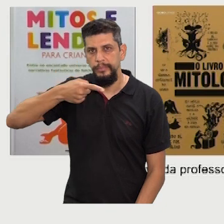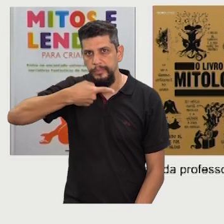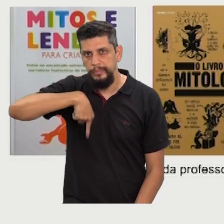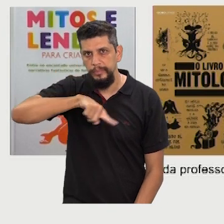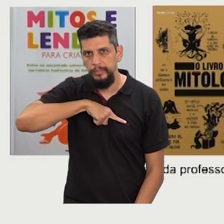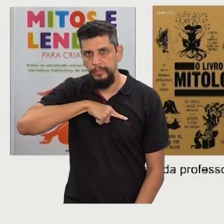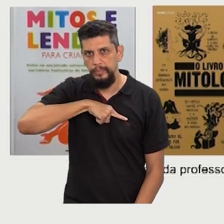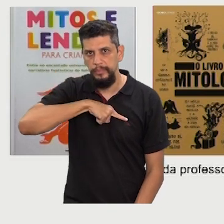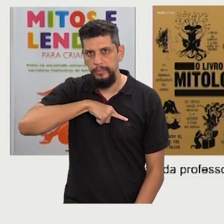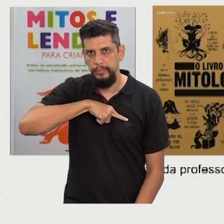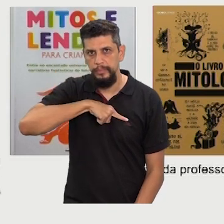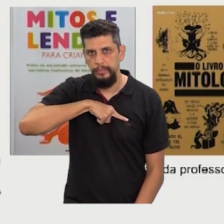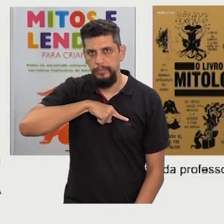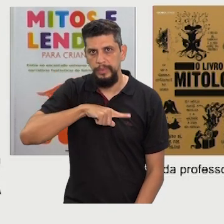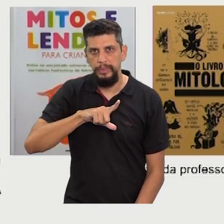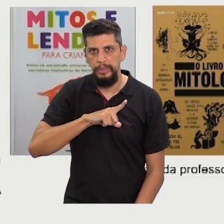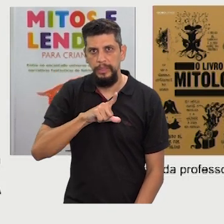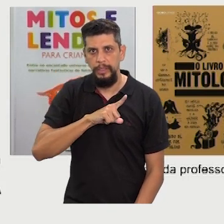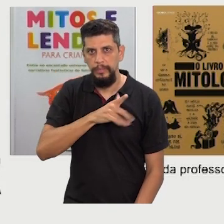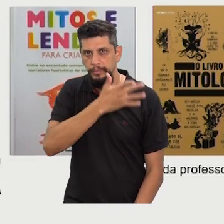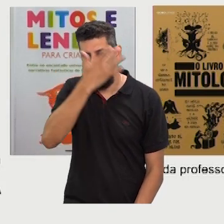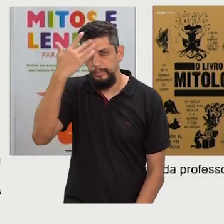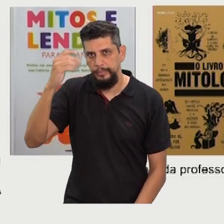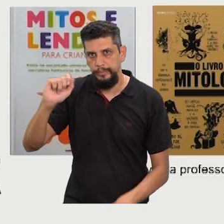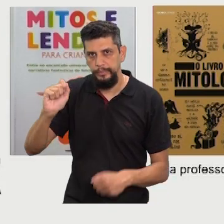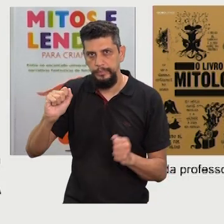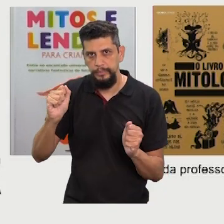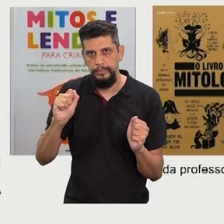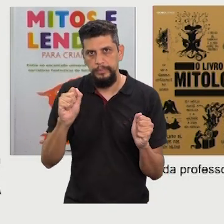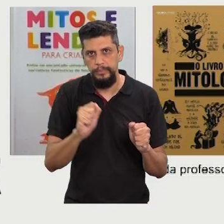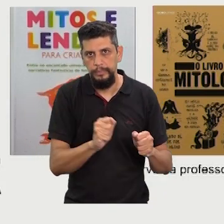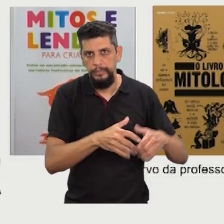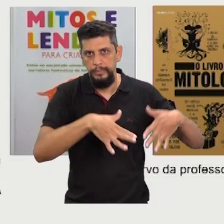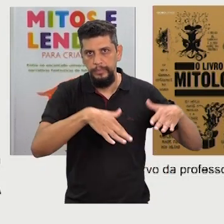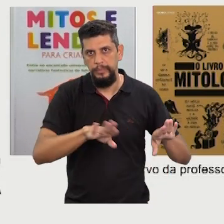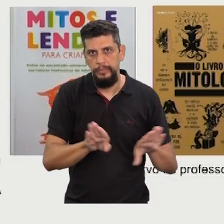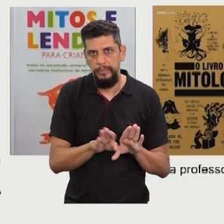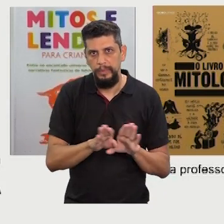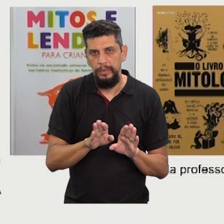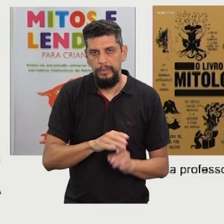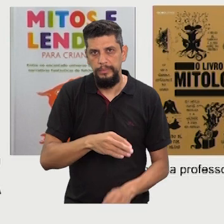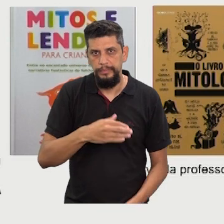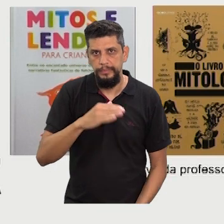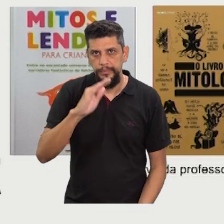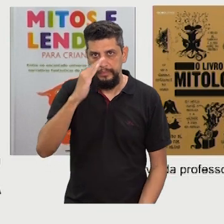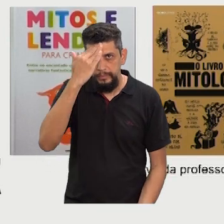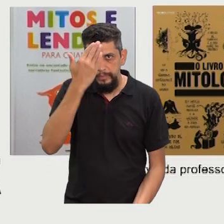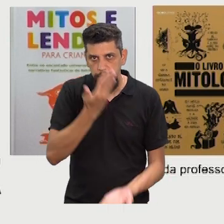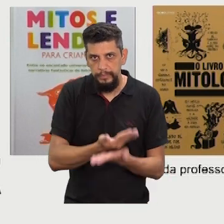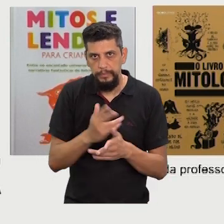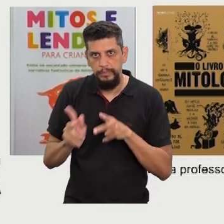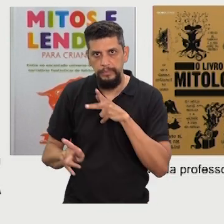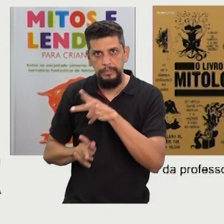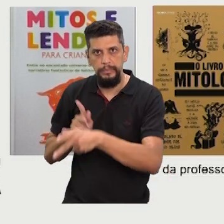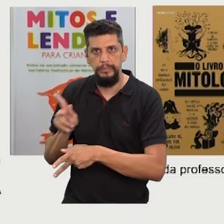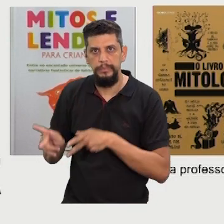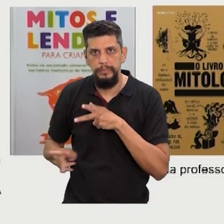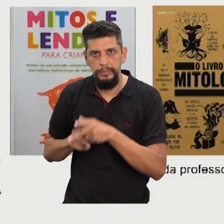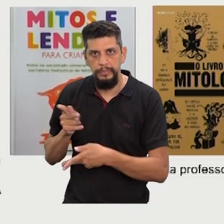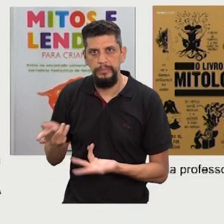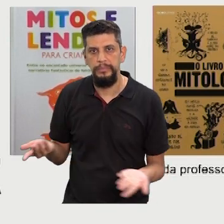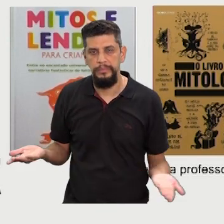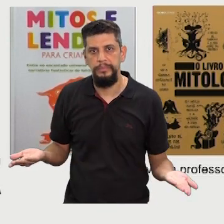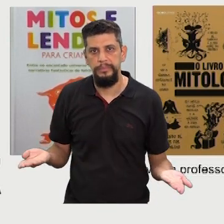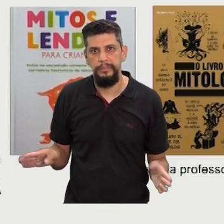e geralmente possuem a presença de seres sobrenaturais. E estão ligados ali a crenças de povos antigos, né, temática,